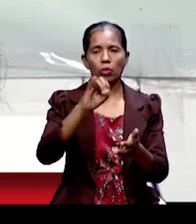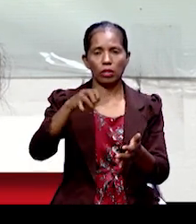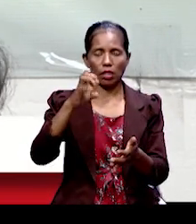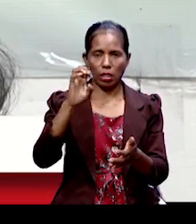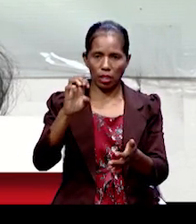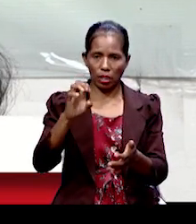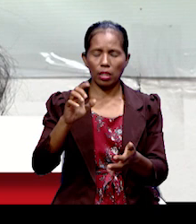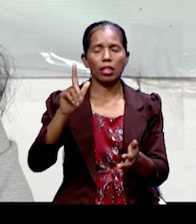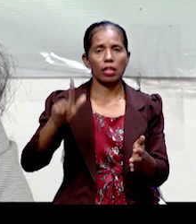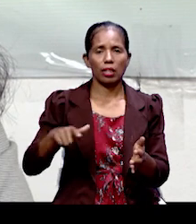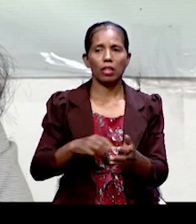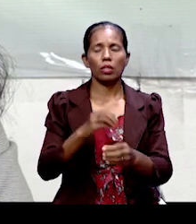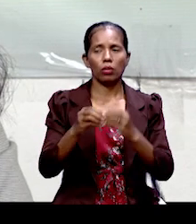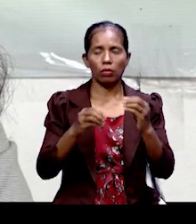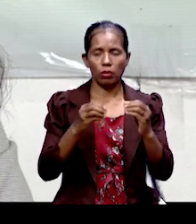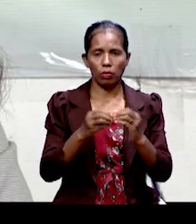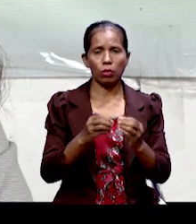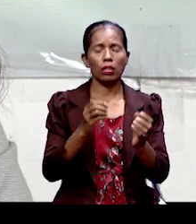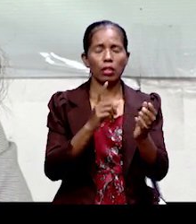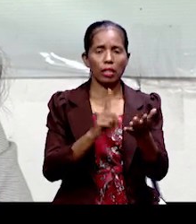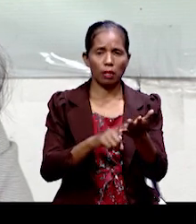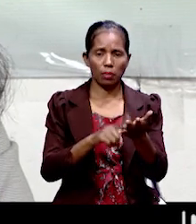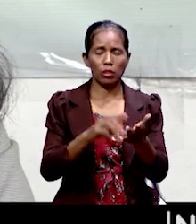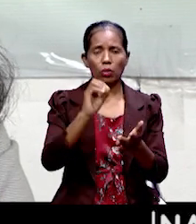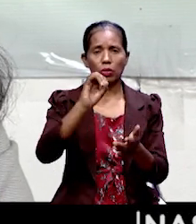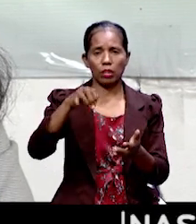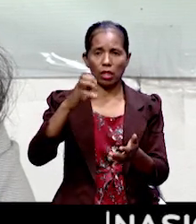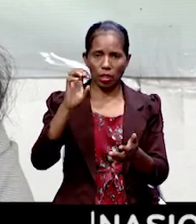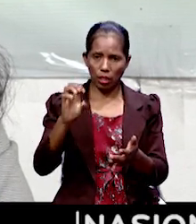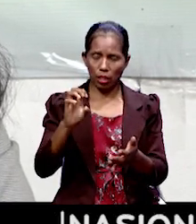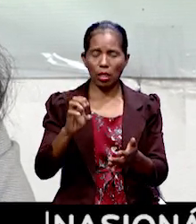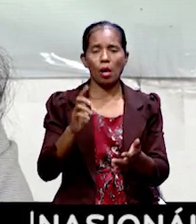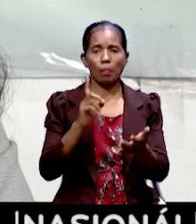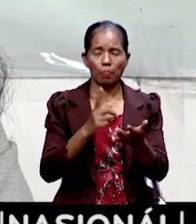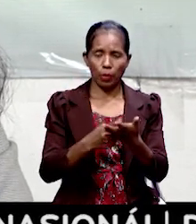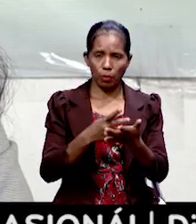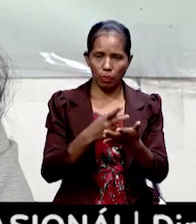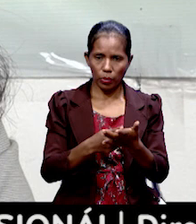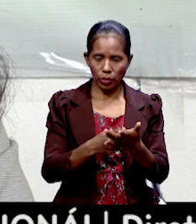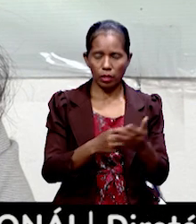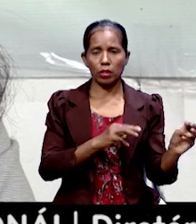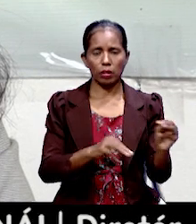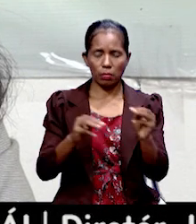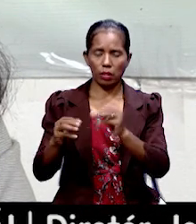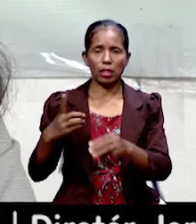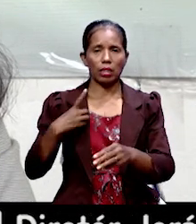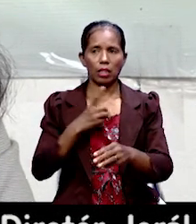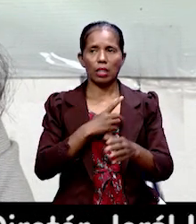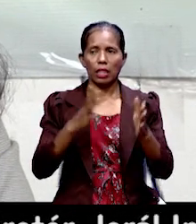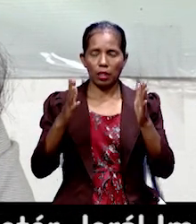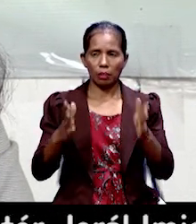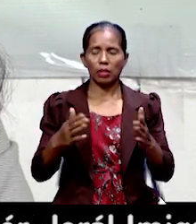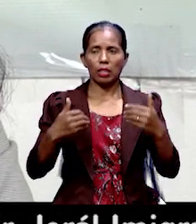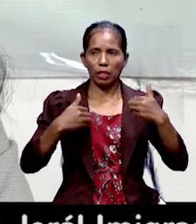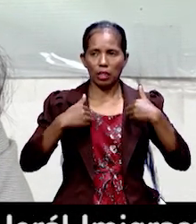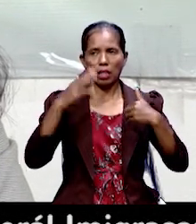Estado. Baseia ba guião debate orçamento geral do Estado, proposta de alteração sirane be distinto deputado sira iha